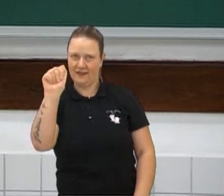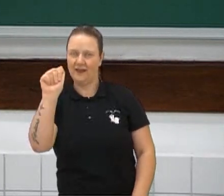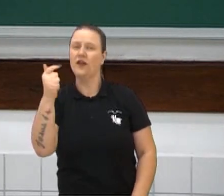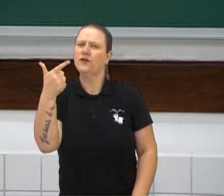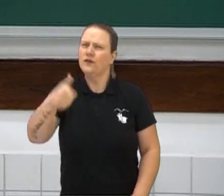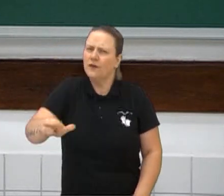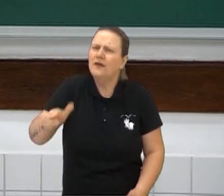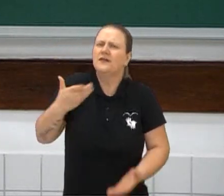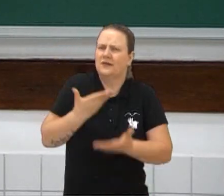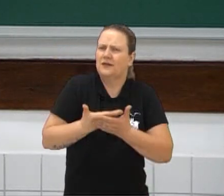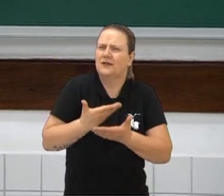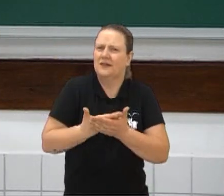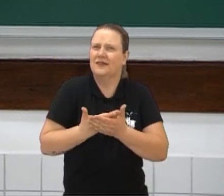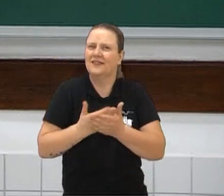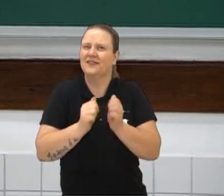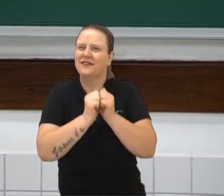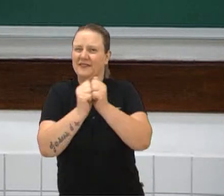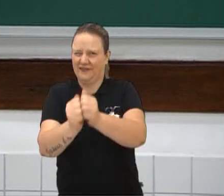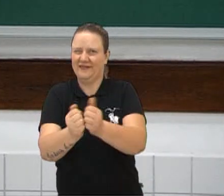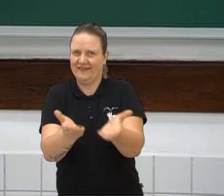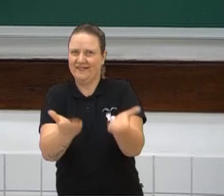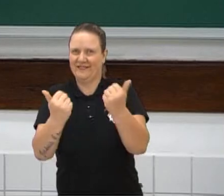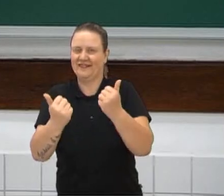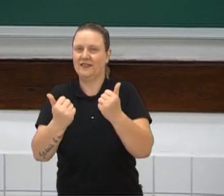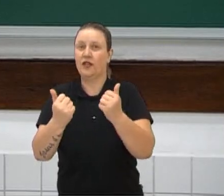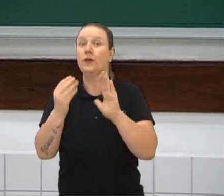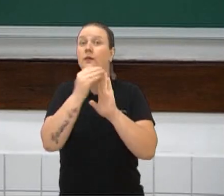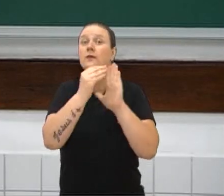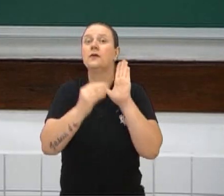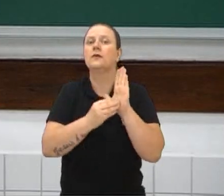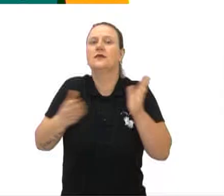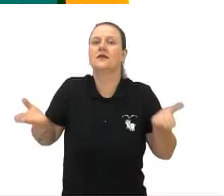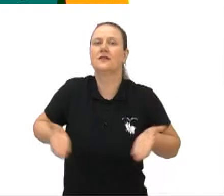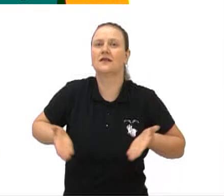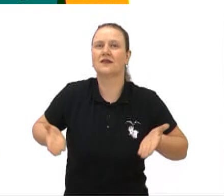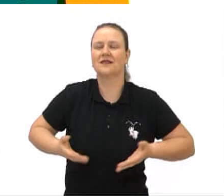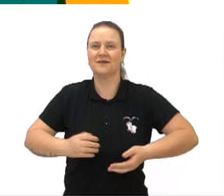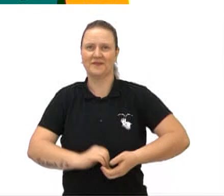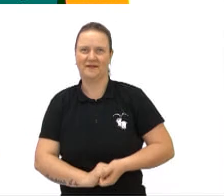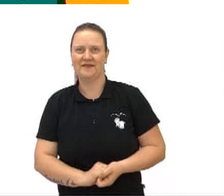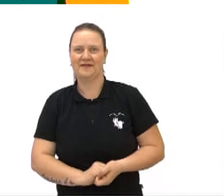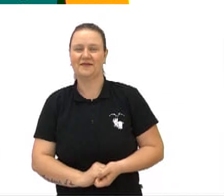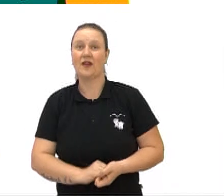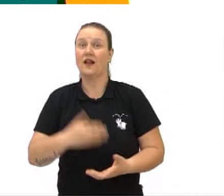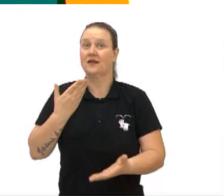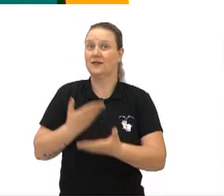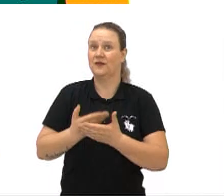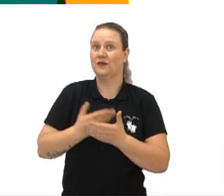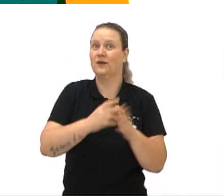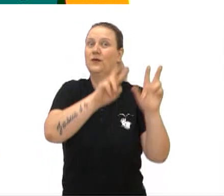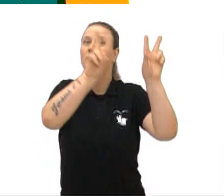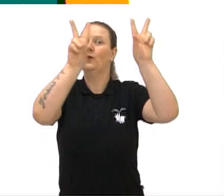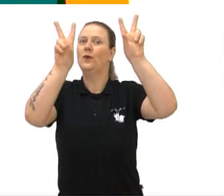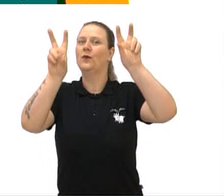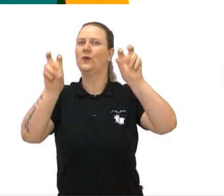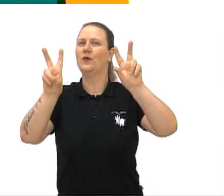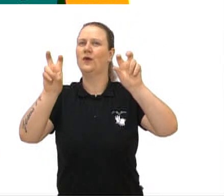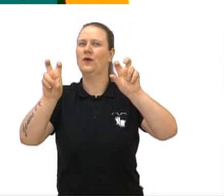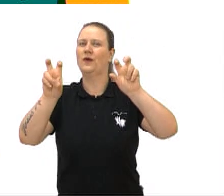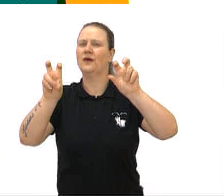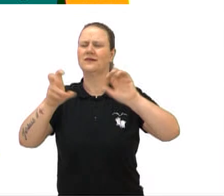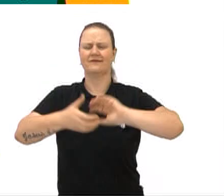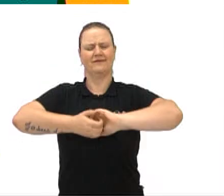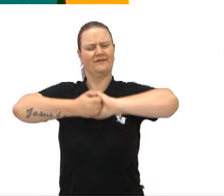esta clase. Muy bien, ¿qué vamos a ver en esta clase de hoy? A nossa aula de hoje, tem o título